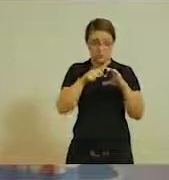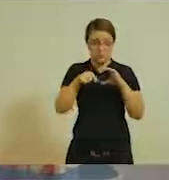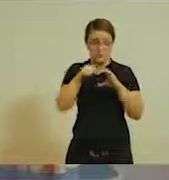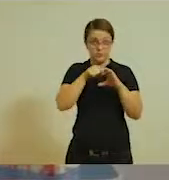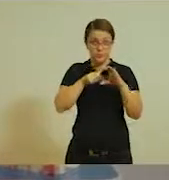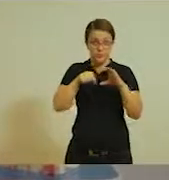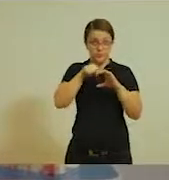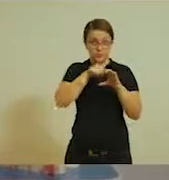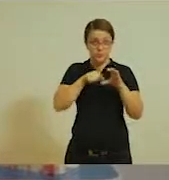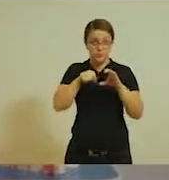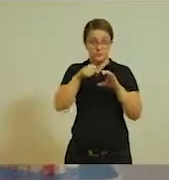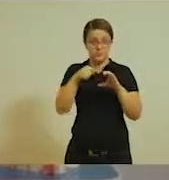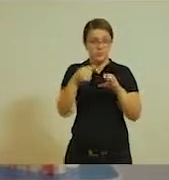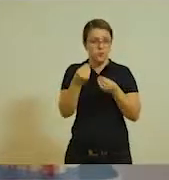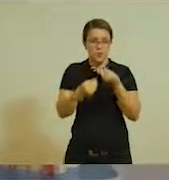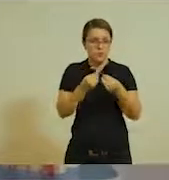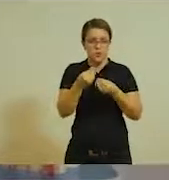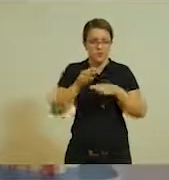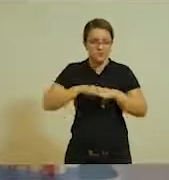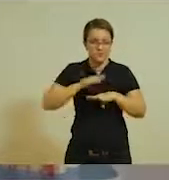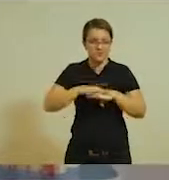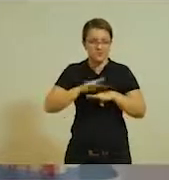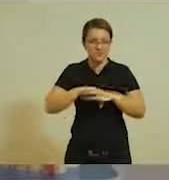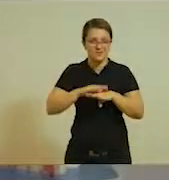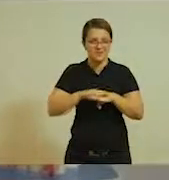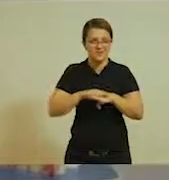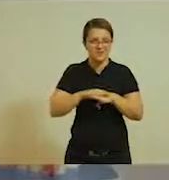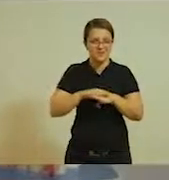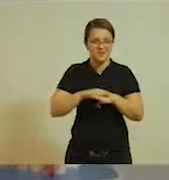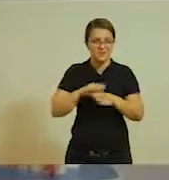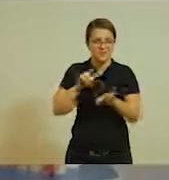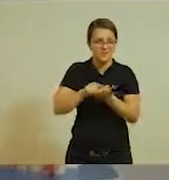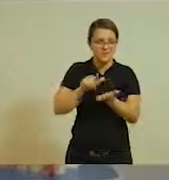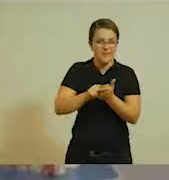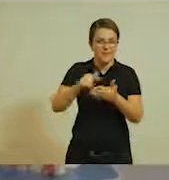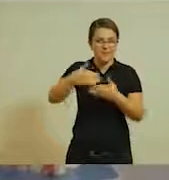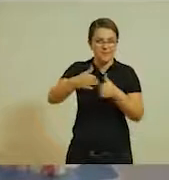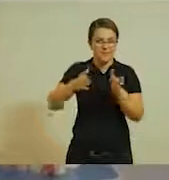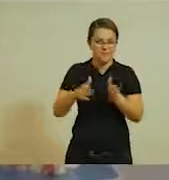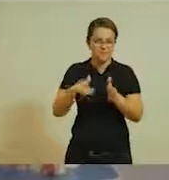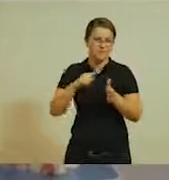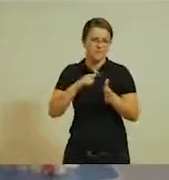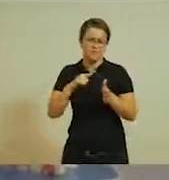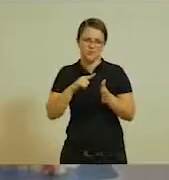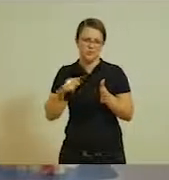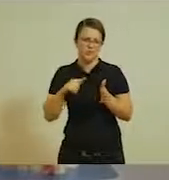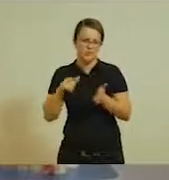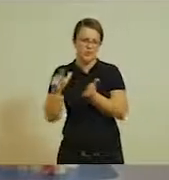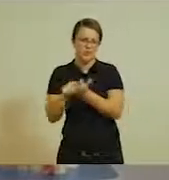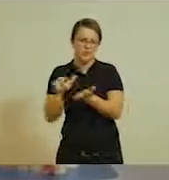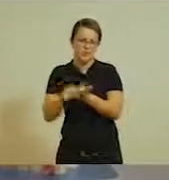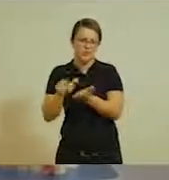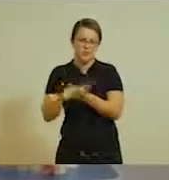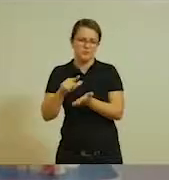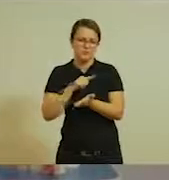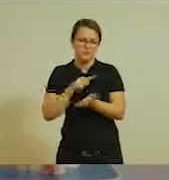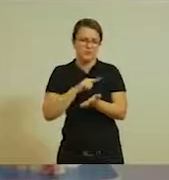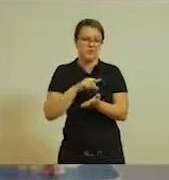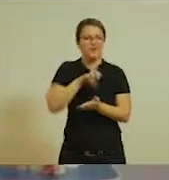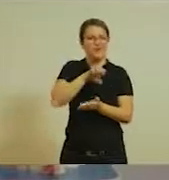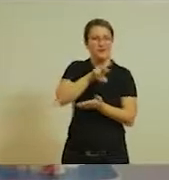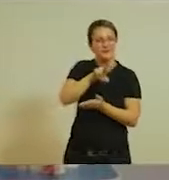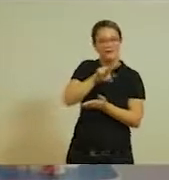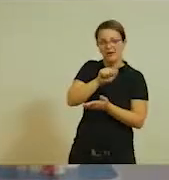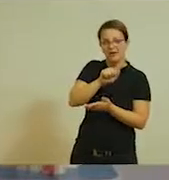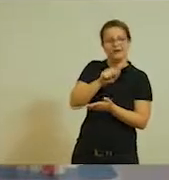Esses cartões coloridos eu elaborei como? Com papelão, resto de folha que eu tinha,